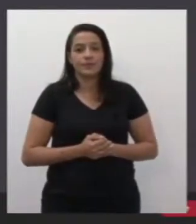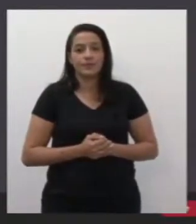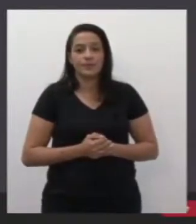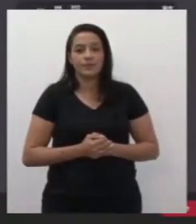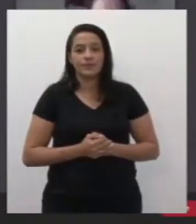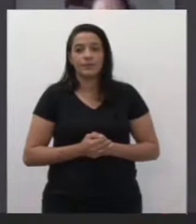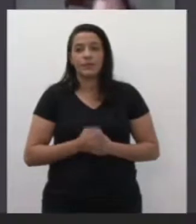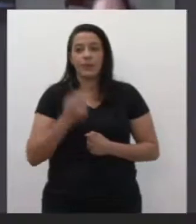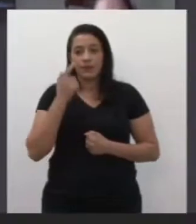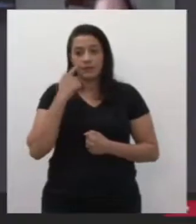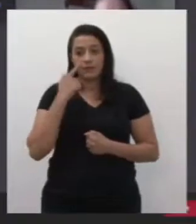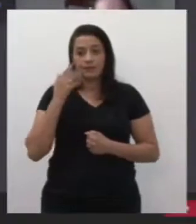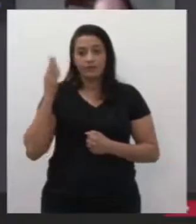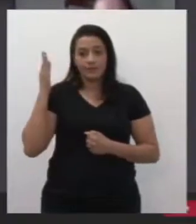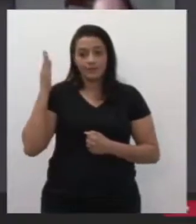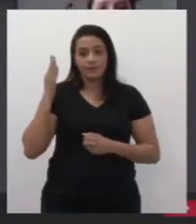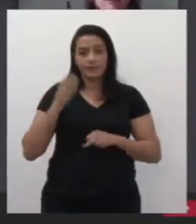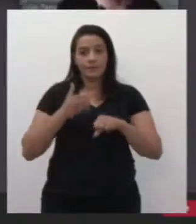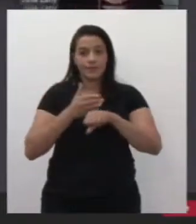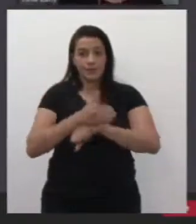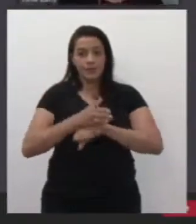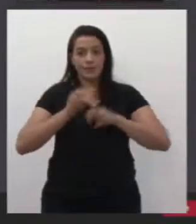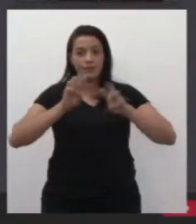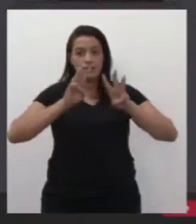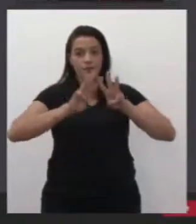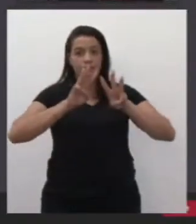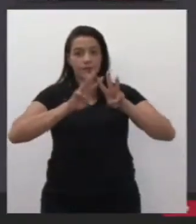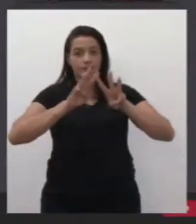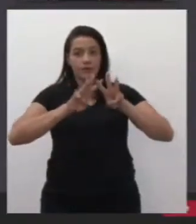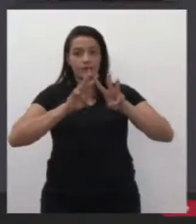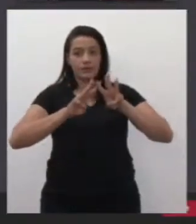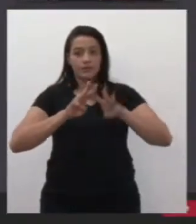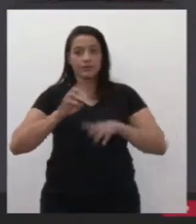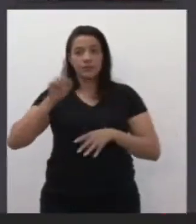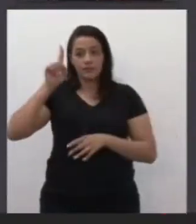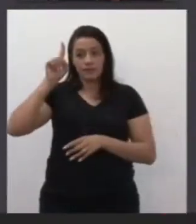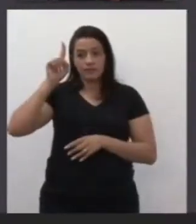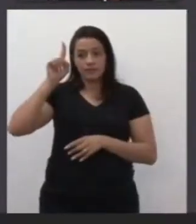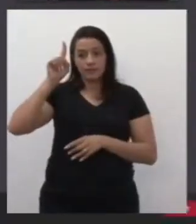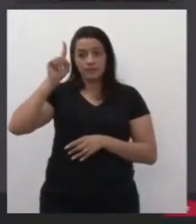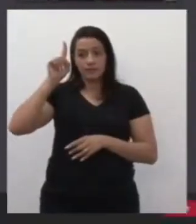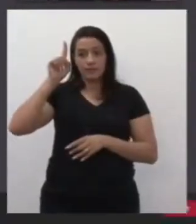Só vocês acessarem aqui o site do Descomplica, tá? Então,